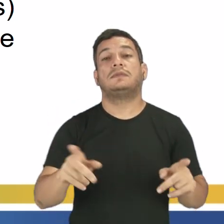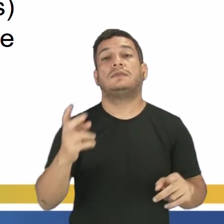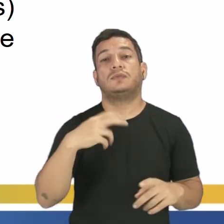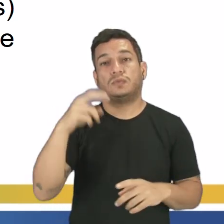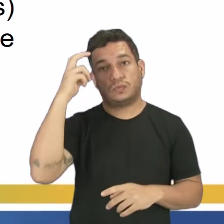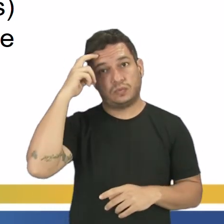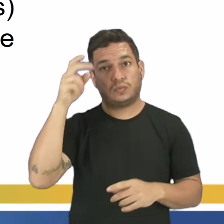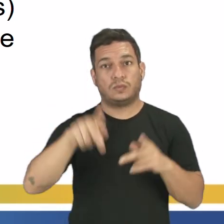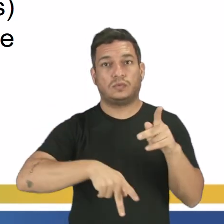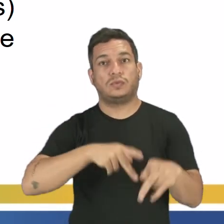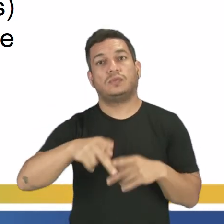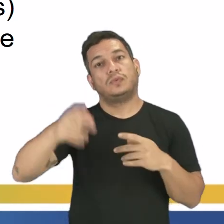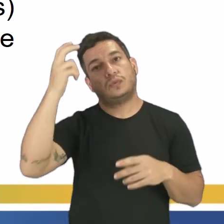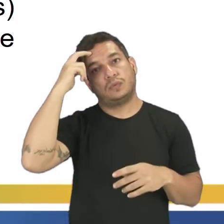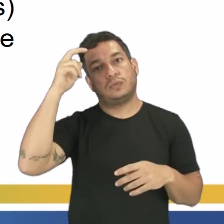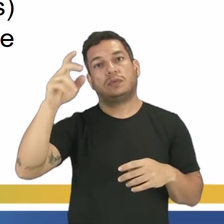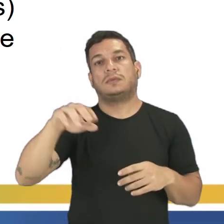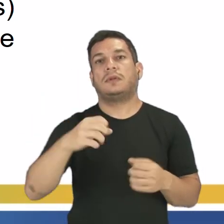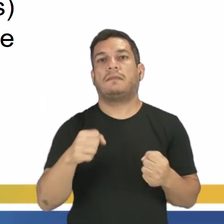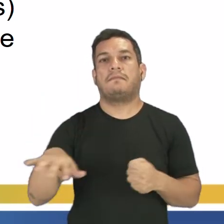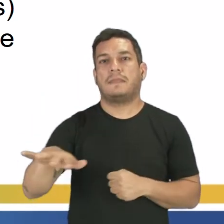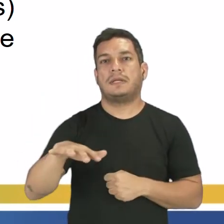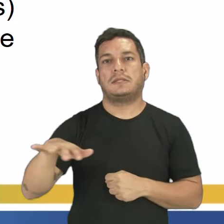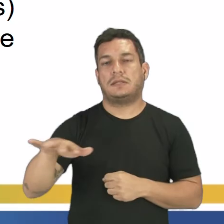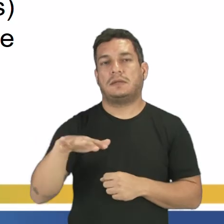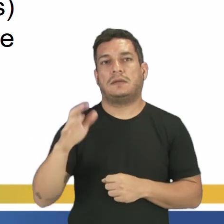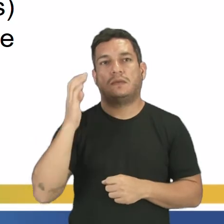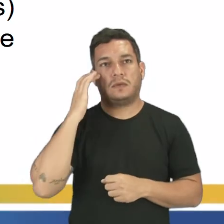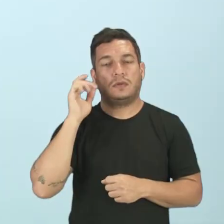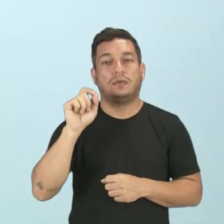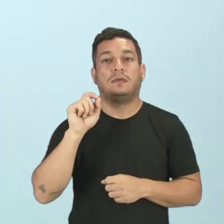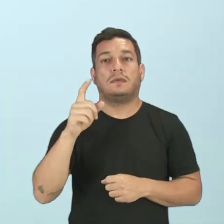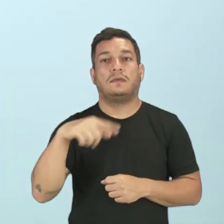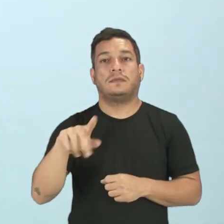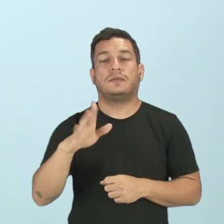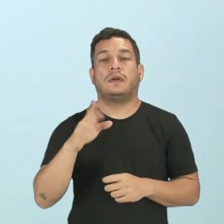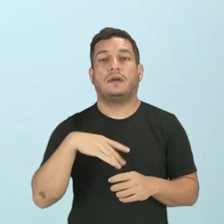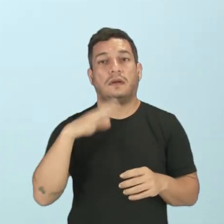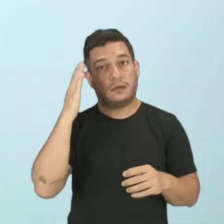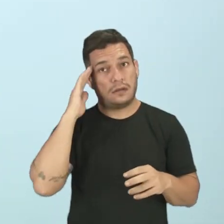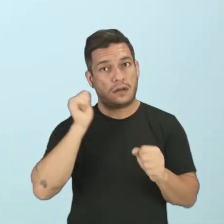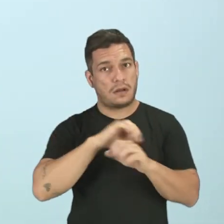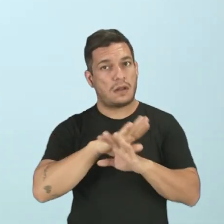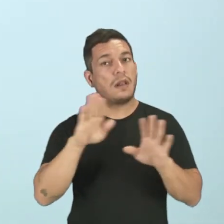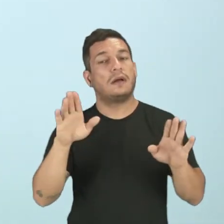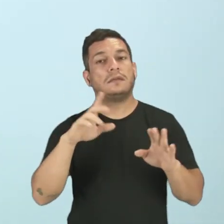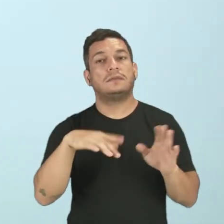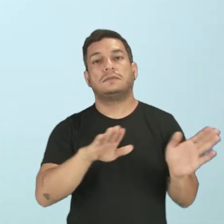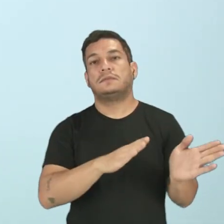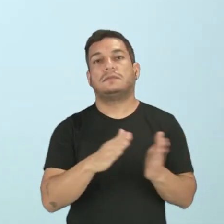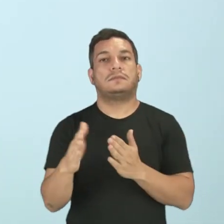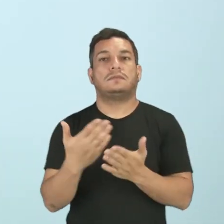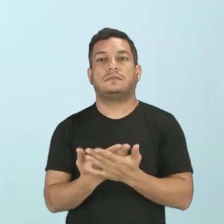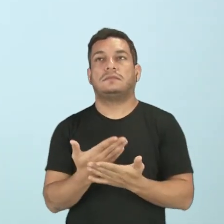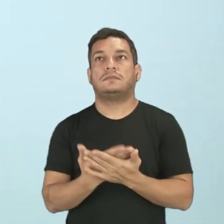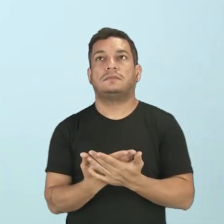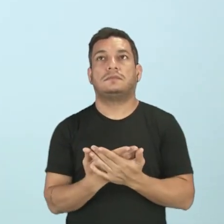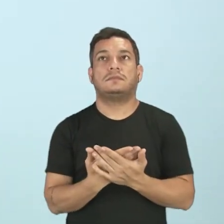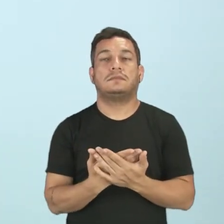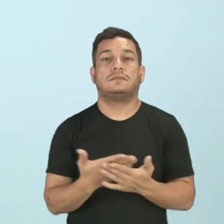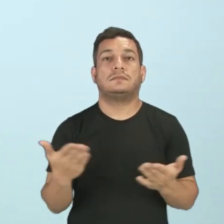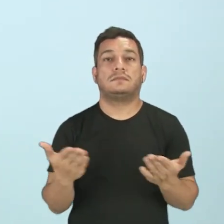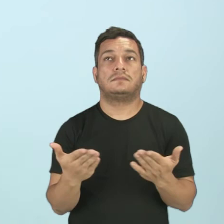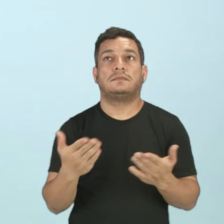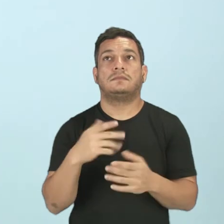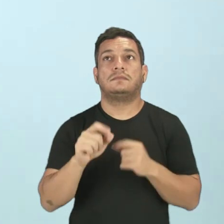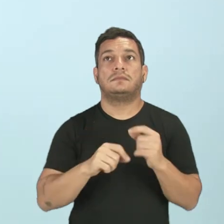entre cultura popular e cultura de massa. Eu acho que isso já ficou mais ou menos claro durante a nossa aula. Agora,